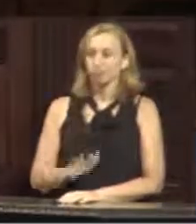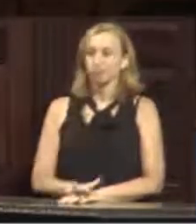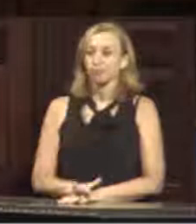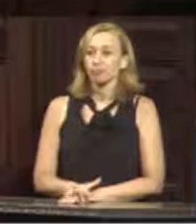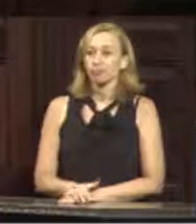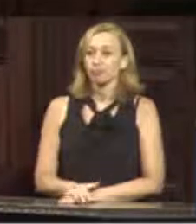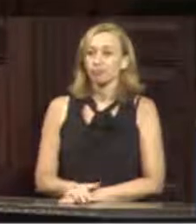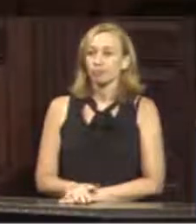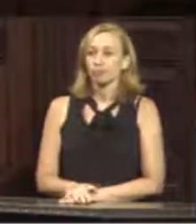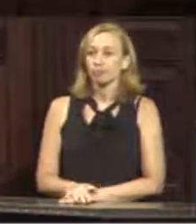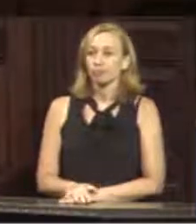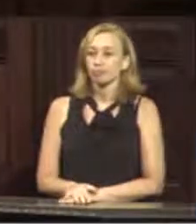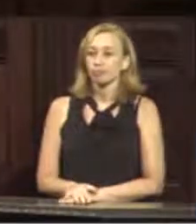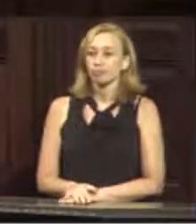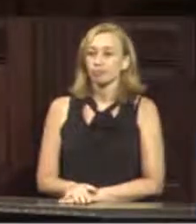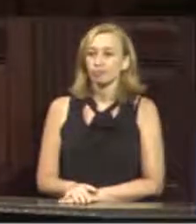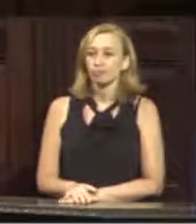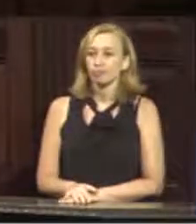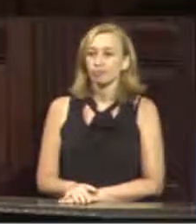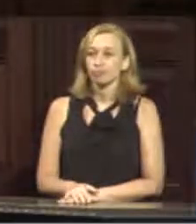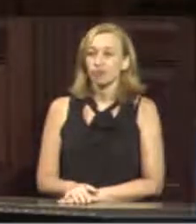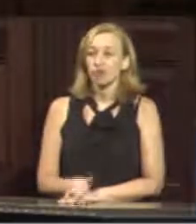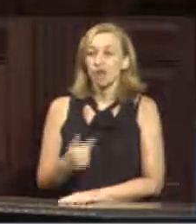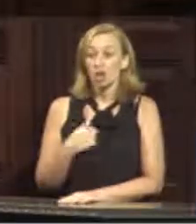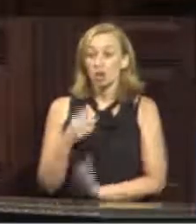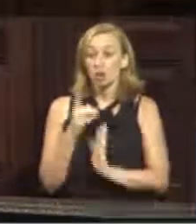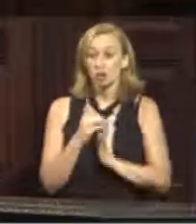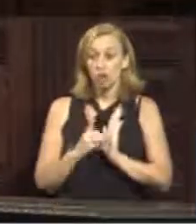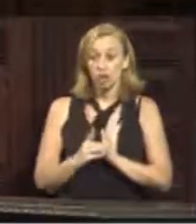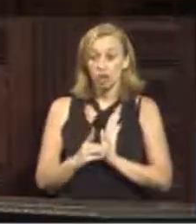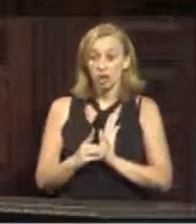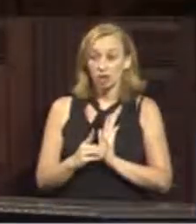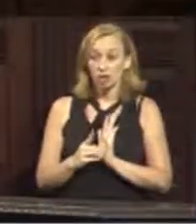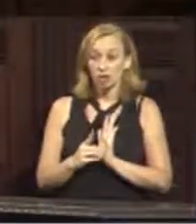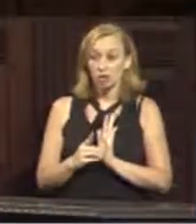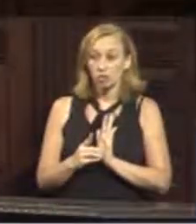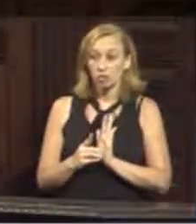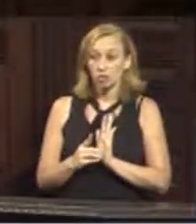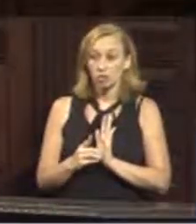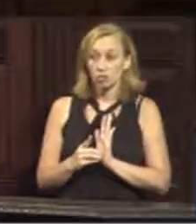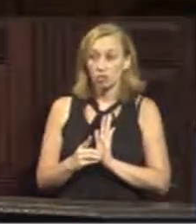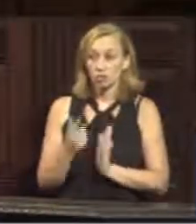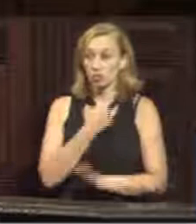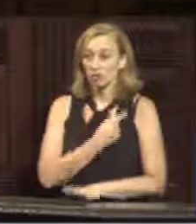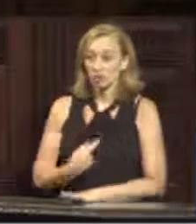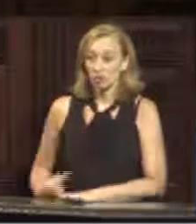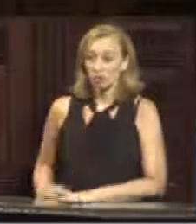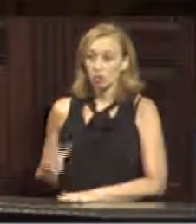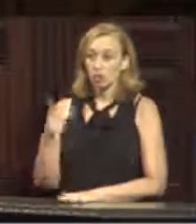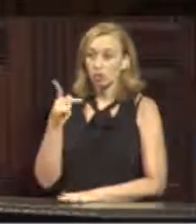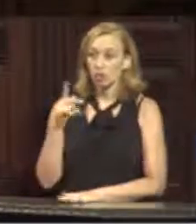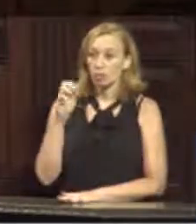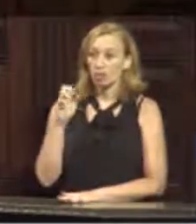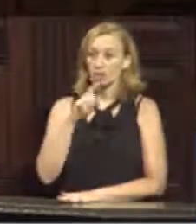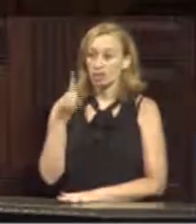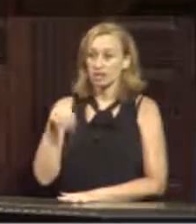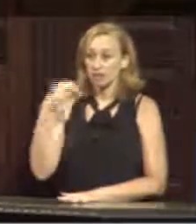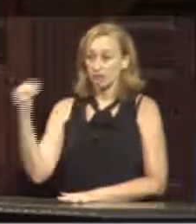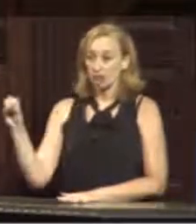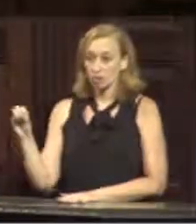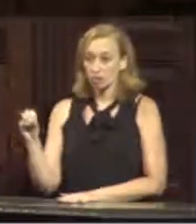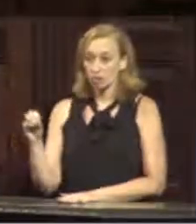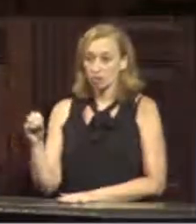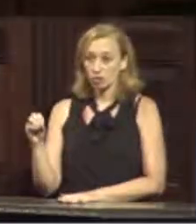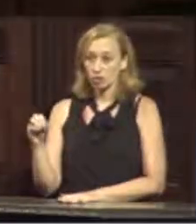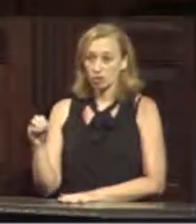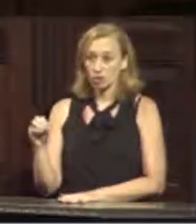Eu considero o decreto do governador Pezão, aderido o